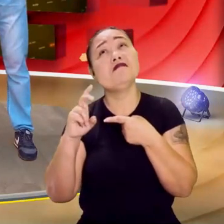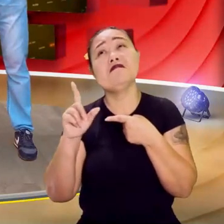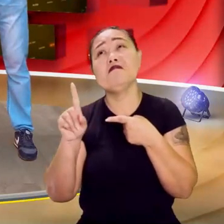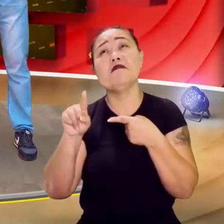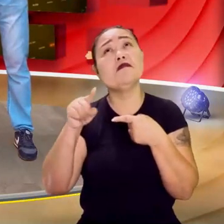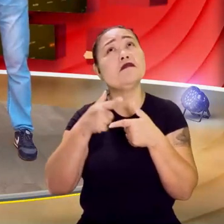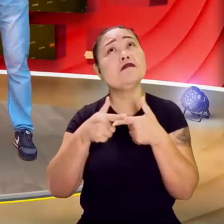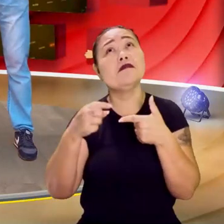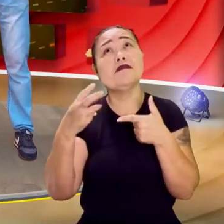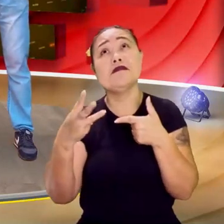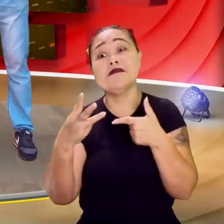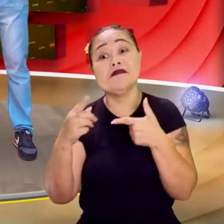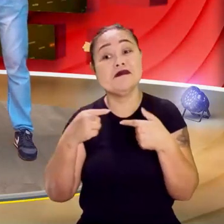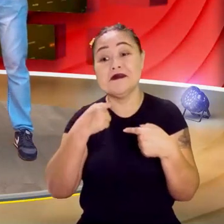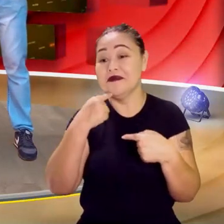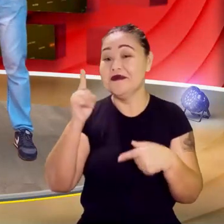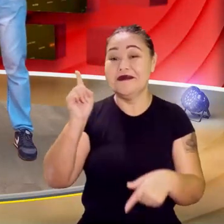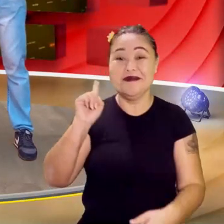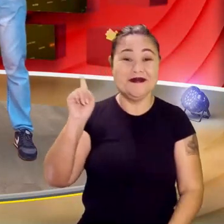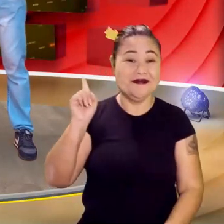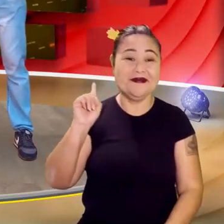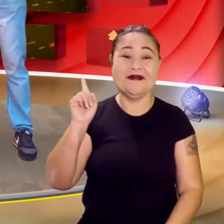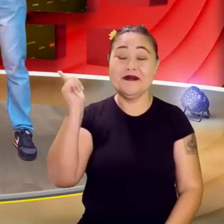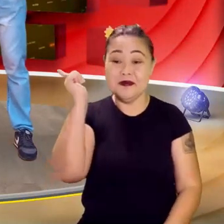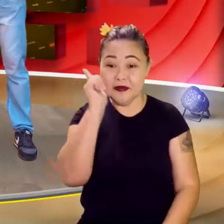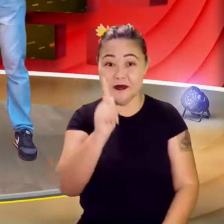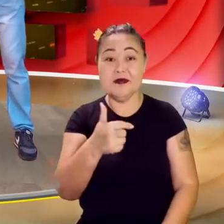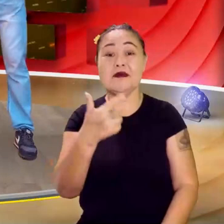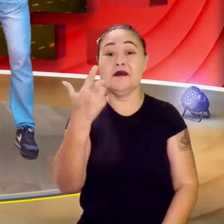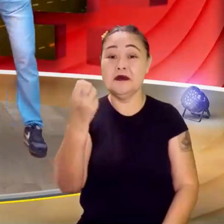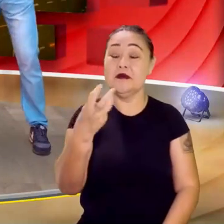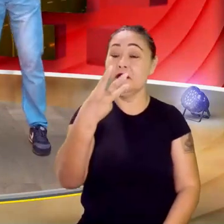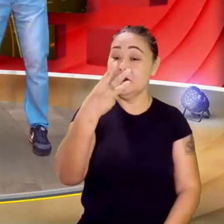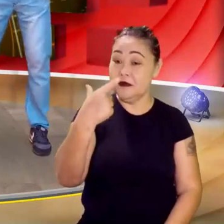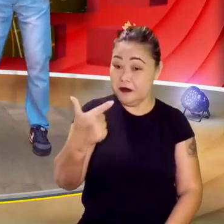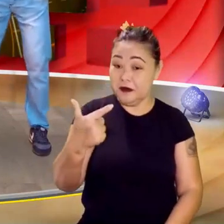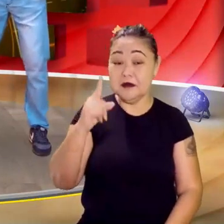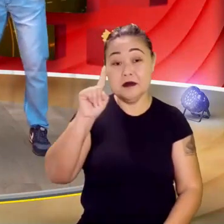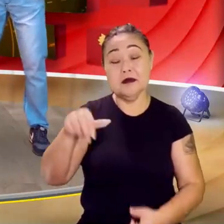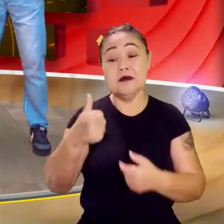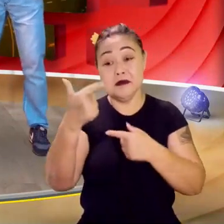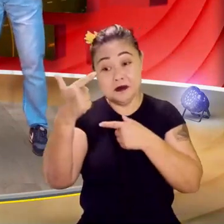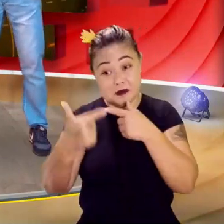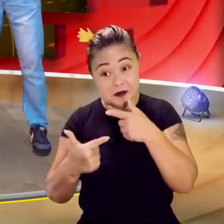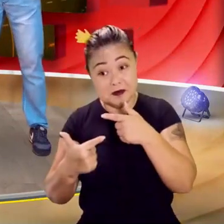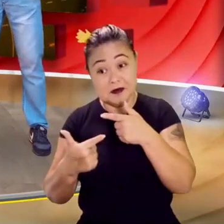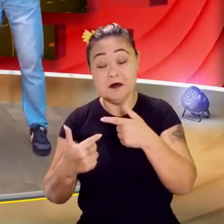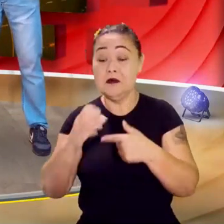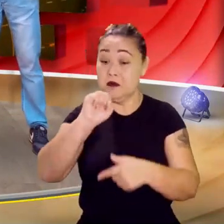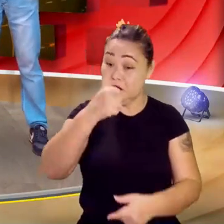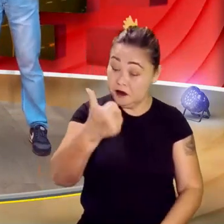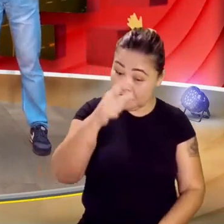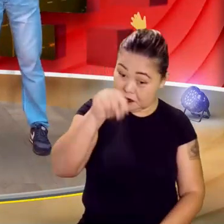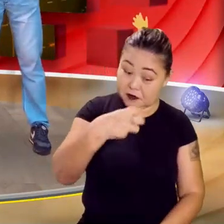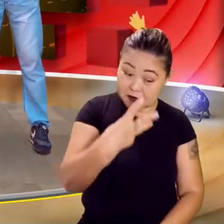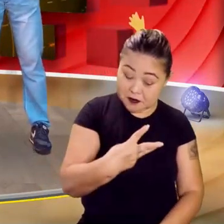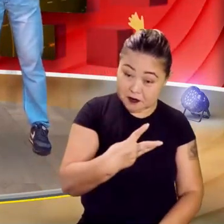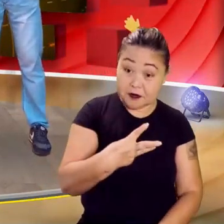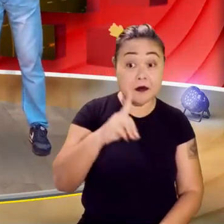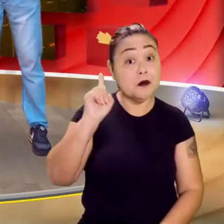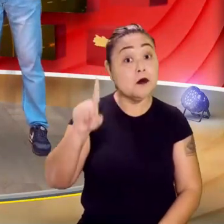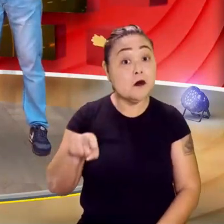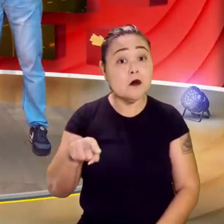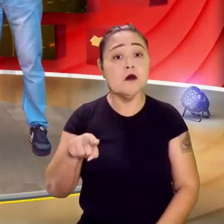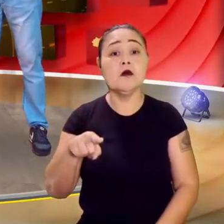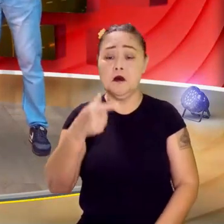Não, por 3... Não, professor Maurício, eu consigo deixar o 32 na base 2, né? Eu consigo deixar o 81 na base 3,